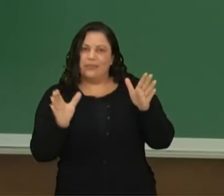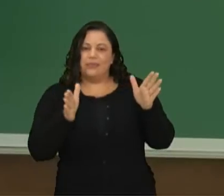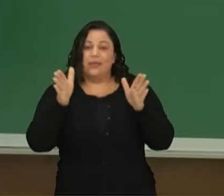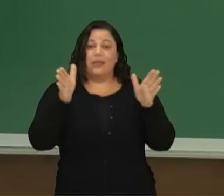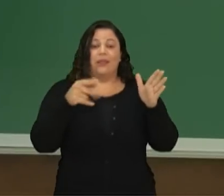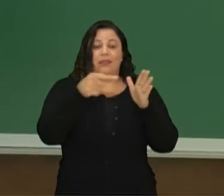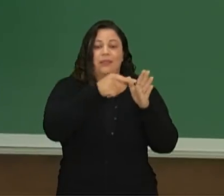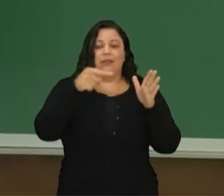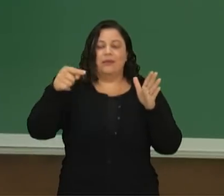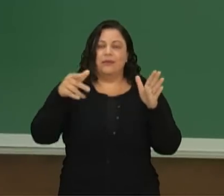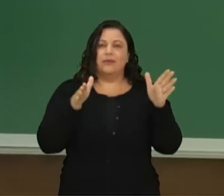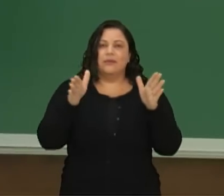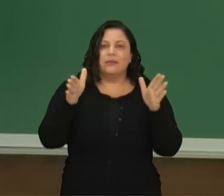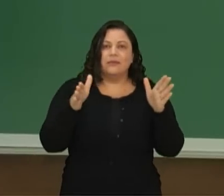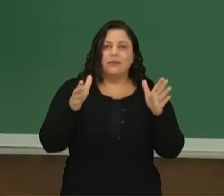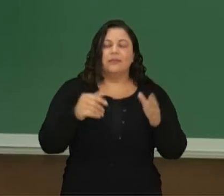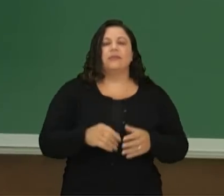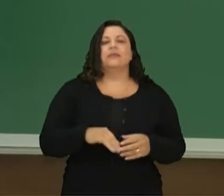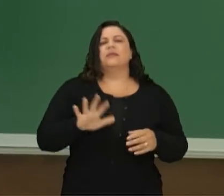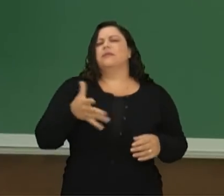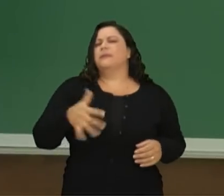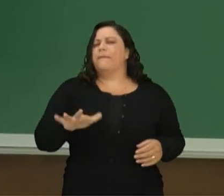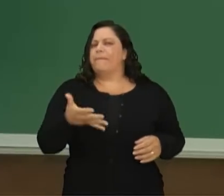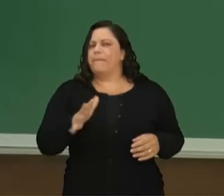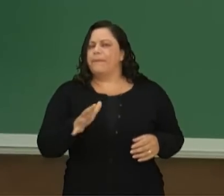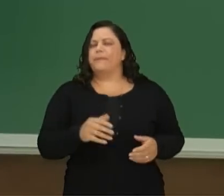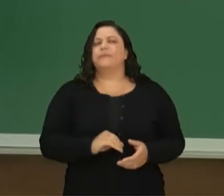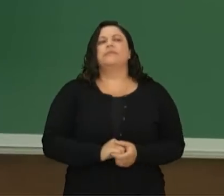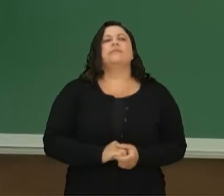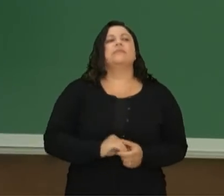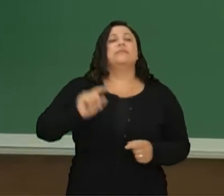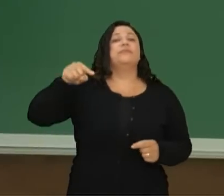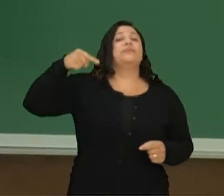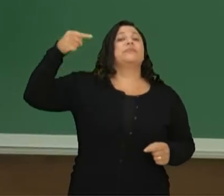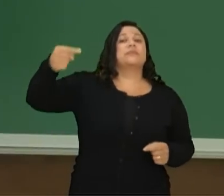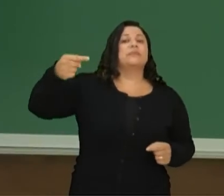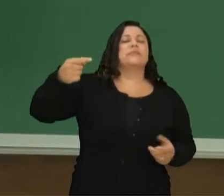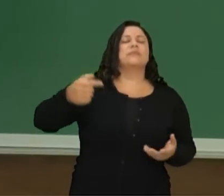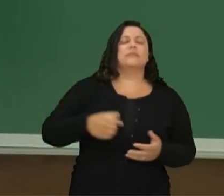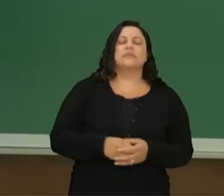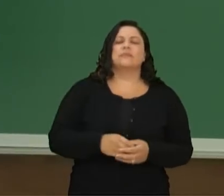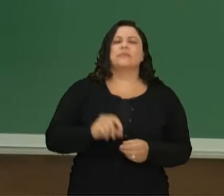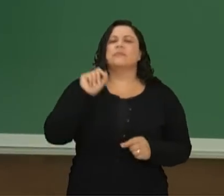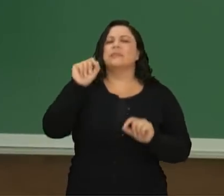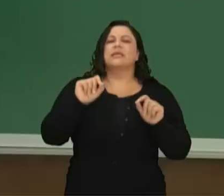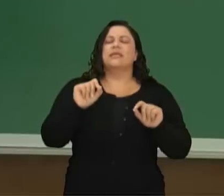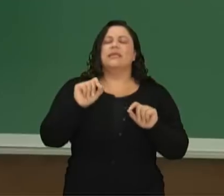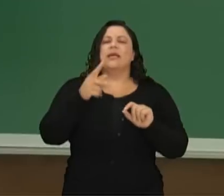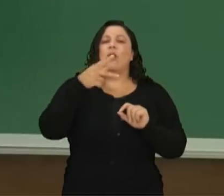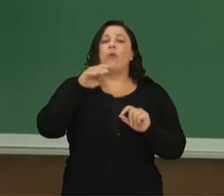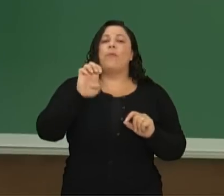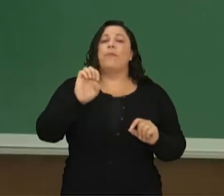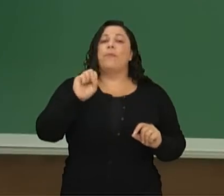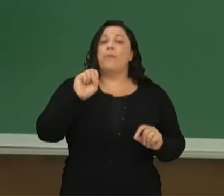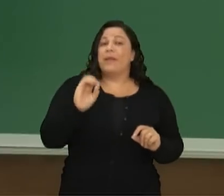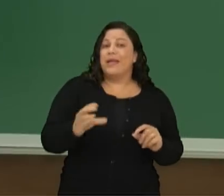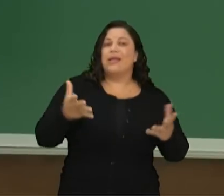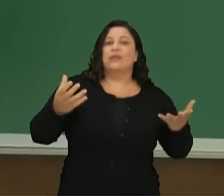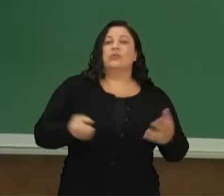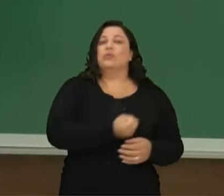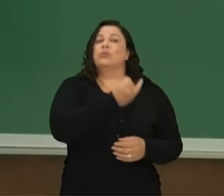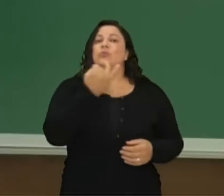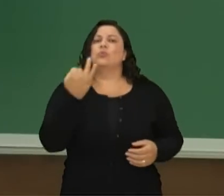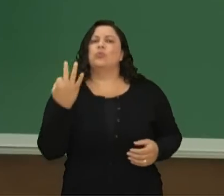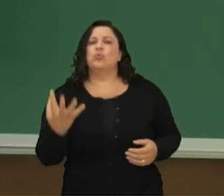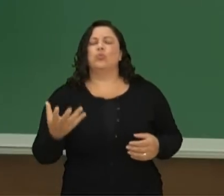nós calculamos a média desses valores. Então, quem que é o peso aqui neste caso? É o número de atletas.